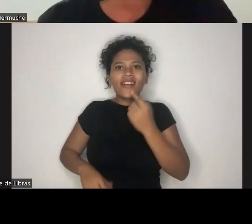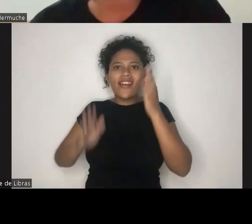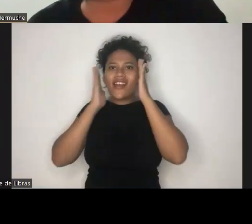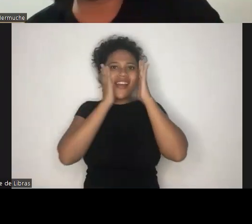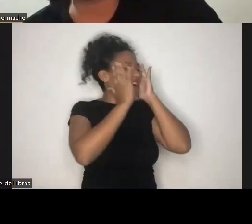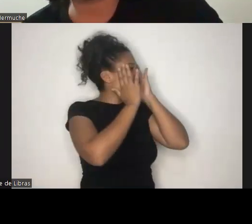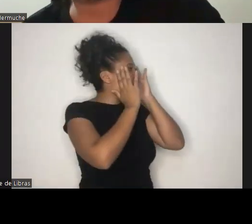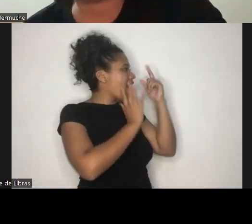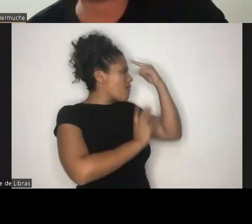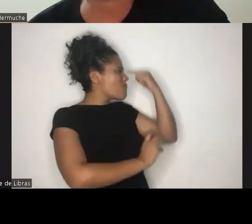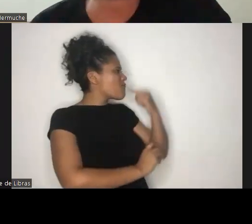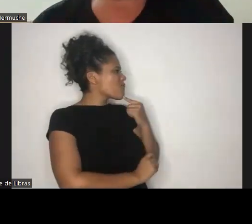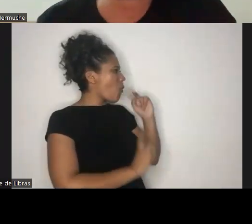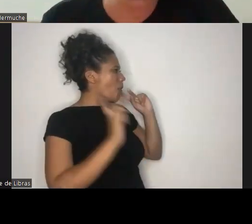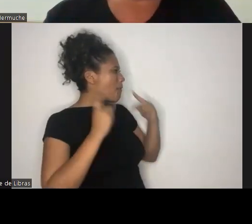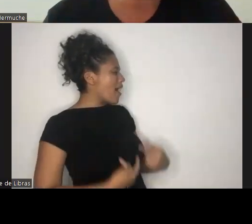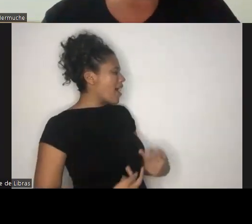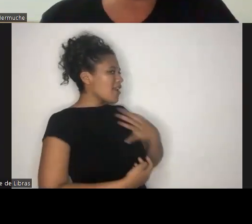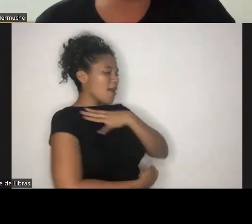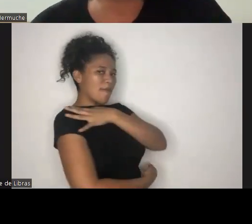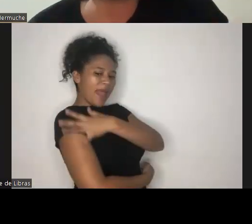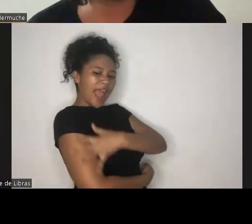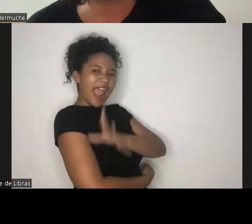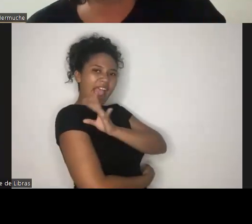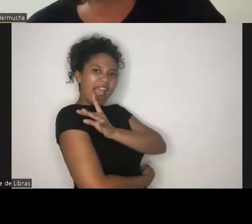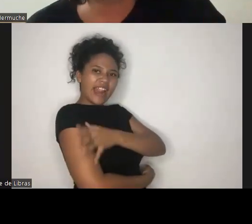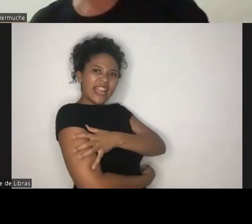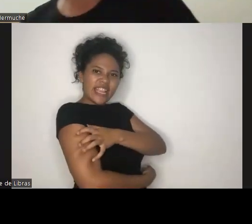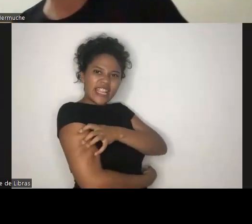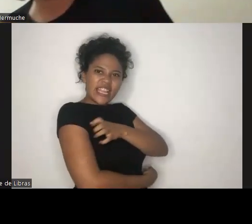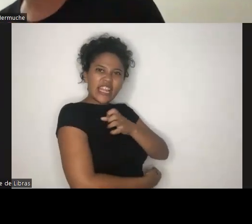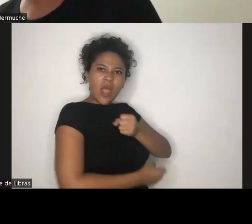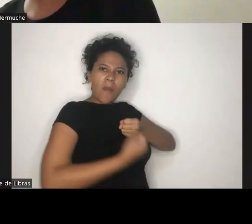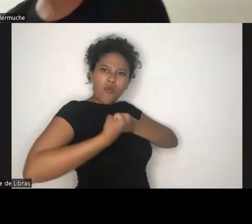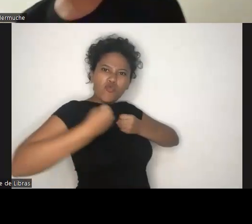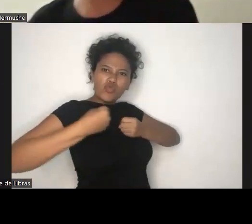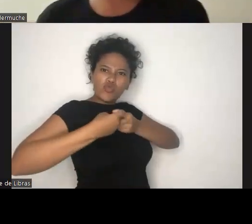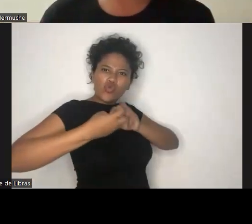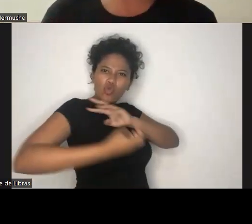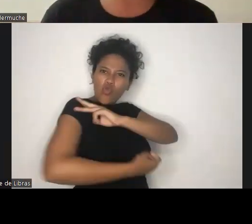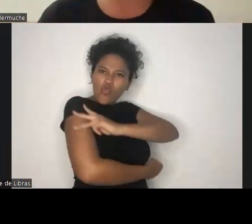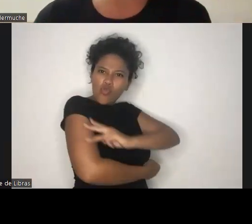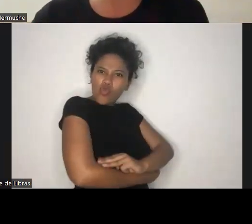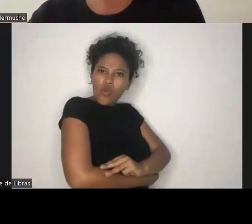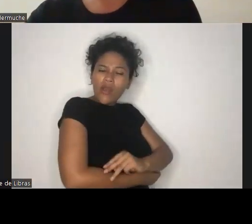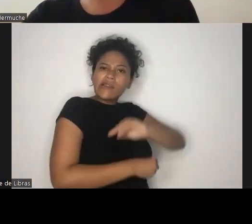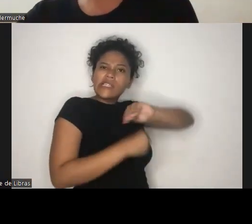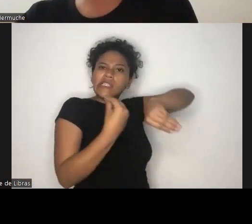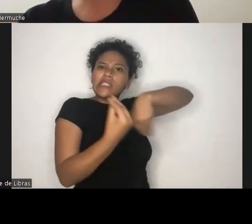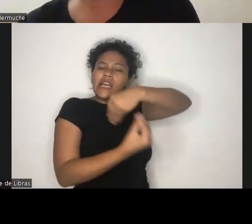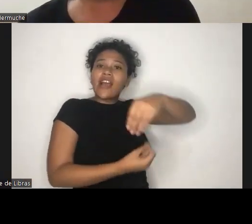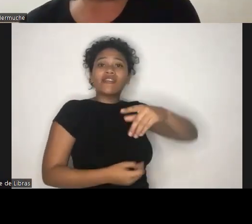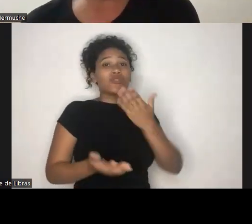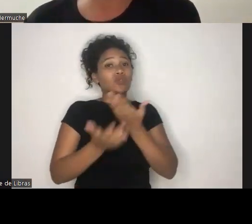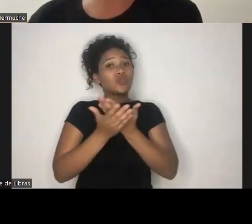que tem um pouco de superfície de pele que tem um pouco de músculo aí eu já tinha estudado muito